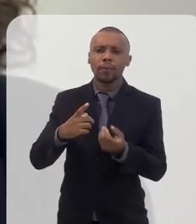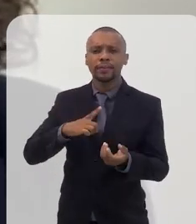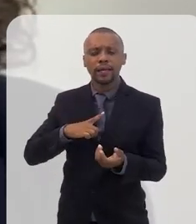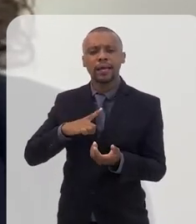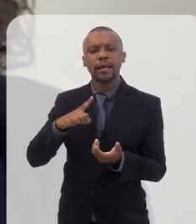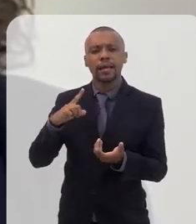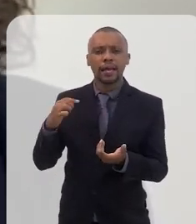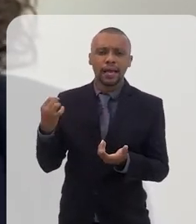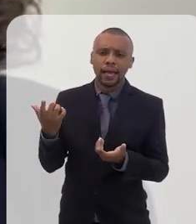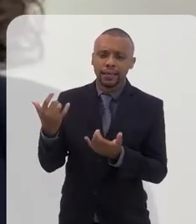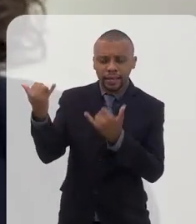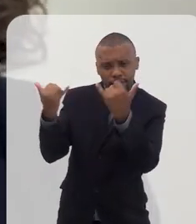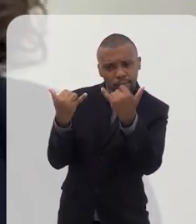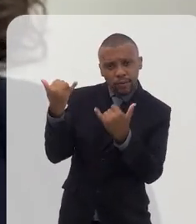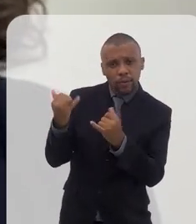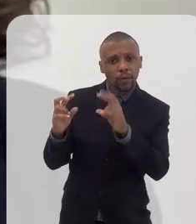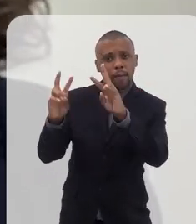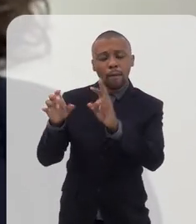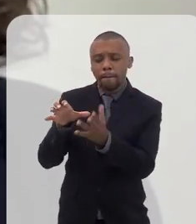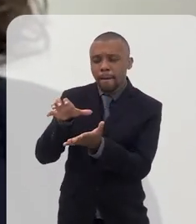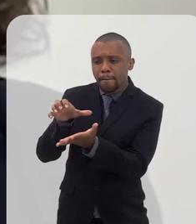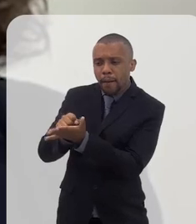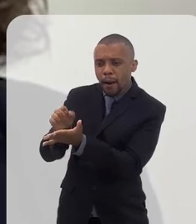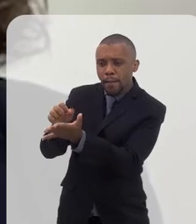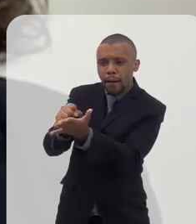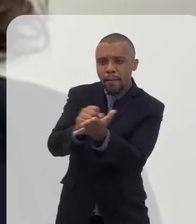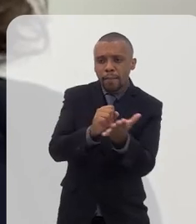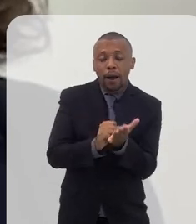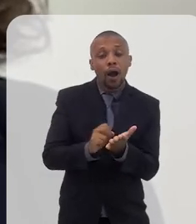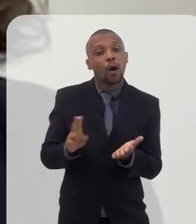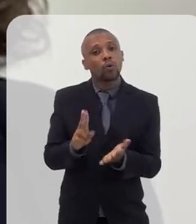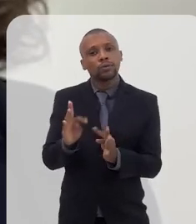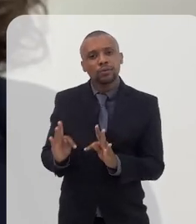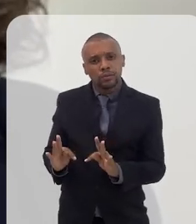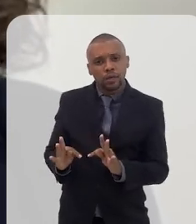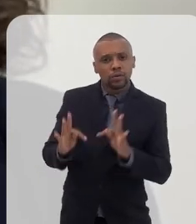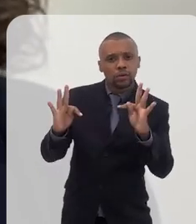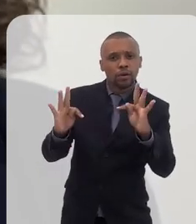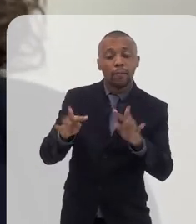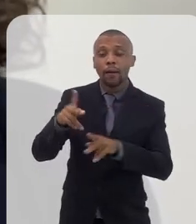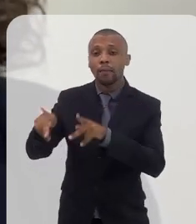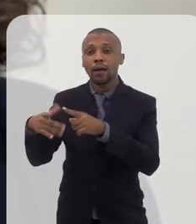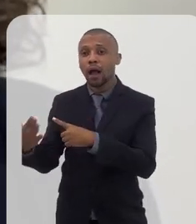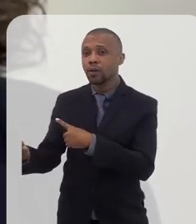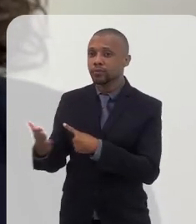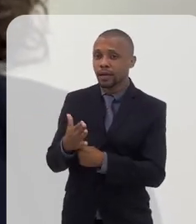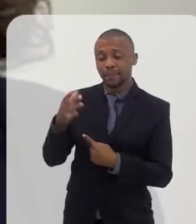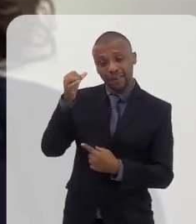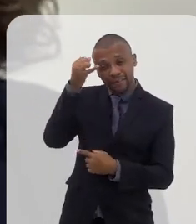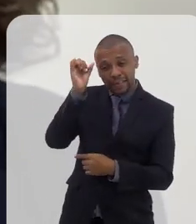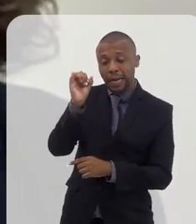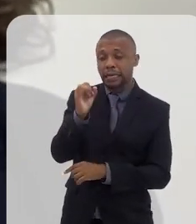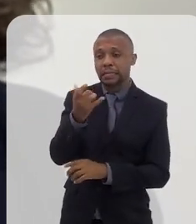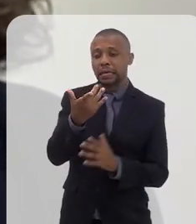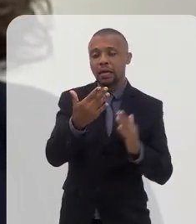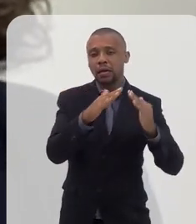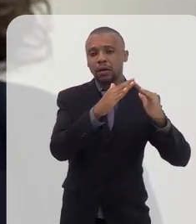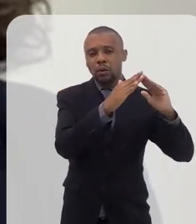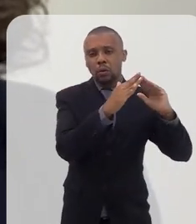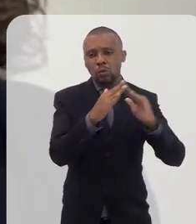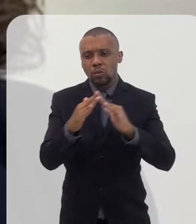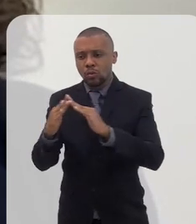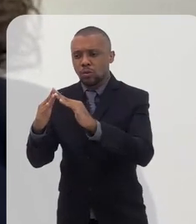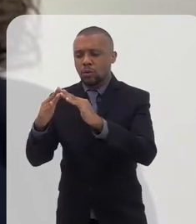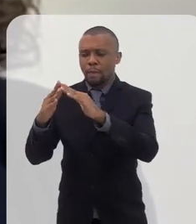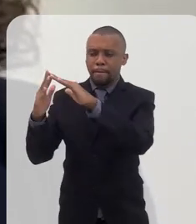e recenseamento, usa a tecnologia para mapeamento, né, da população, poderia ajudar nesses desastres. Gabriel, conta para a gente um